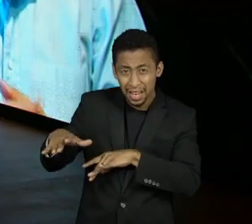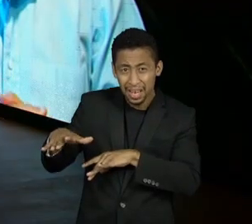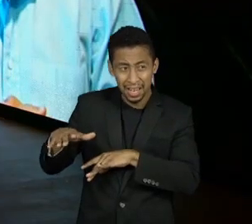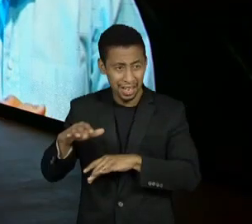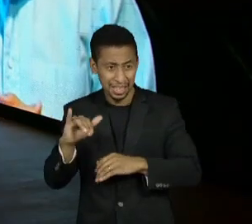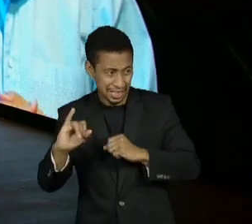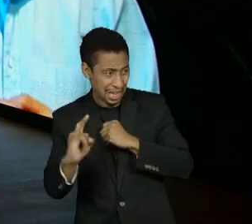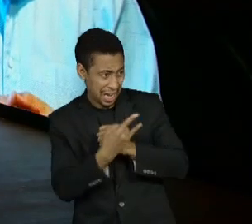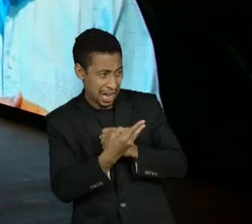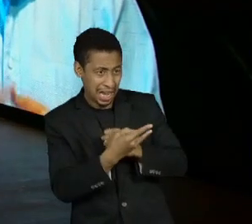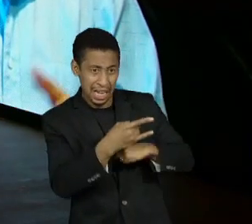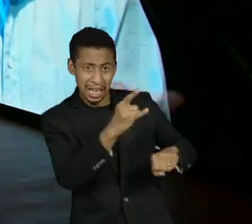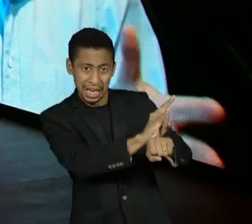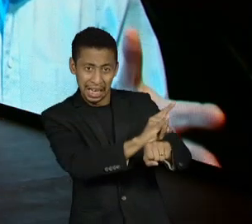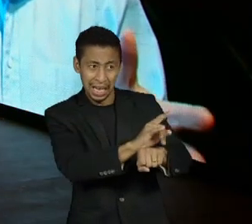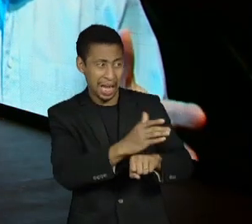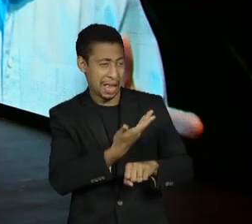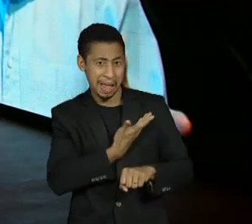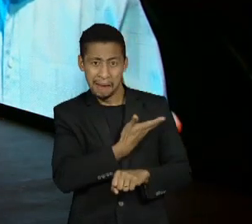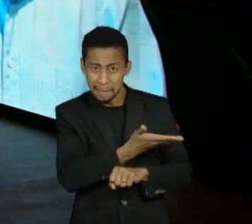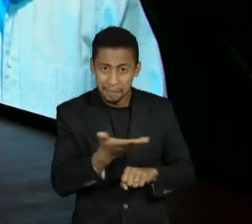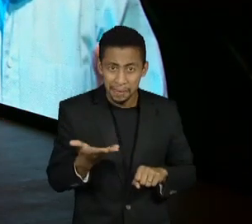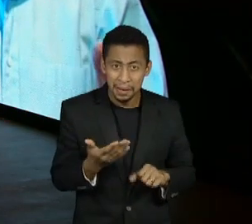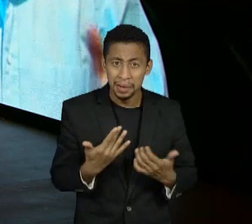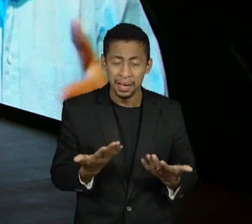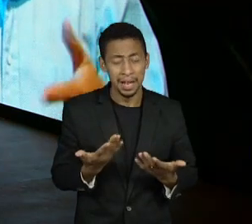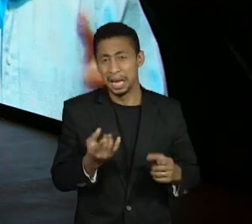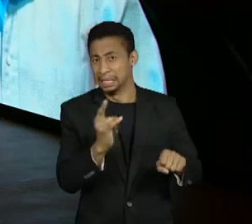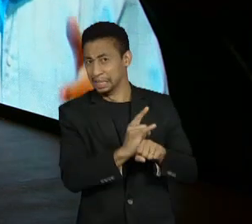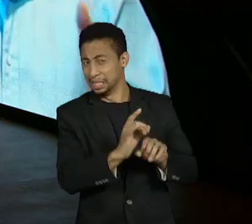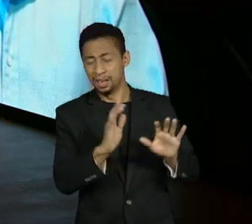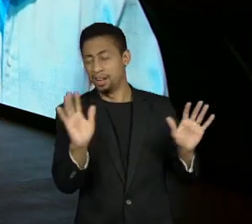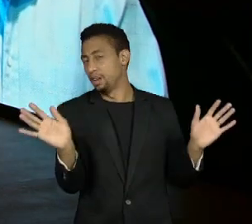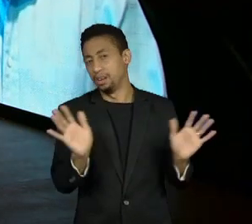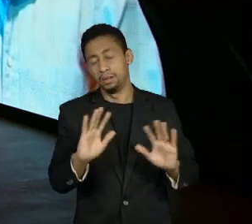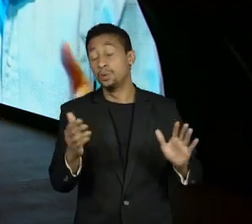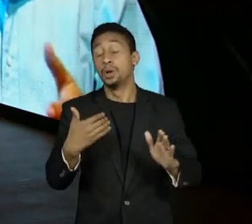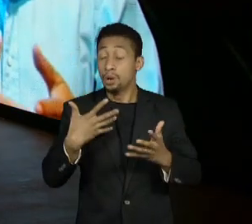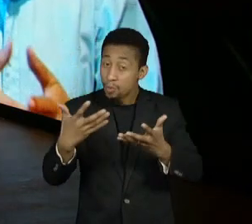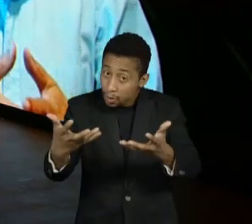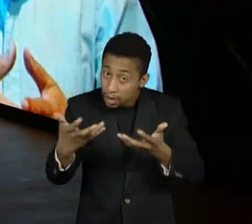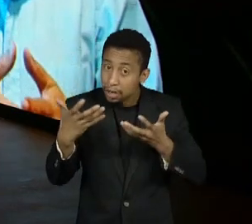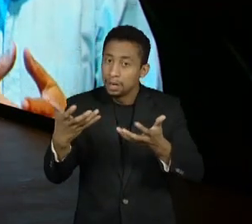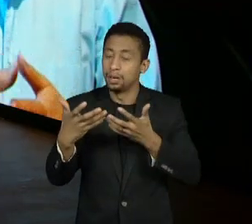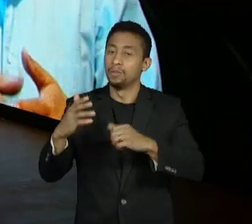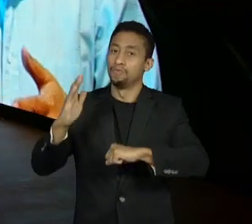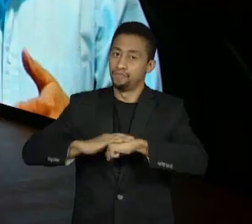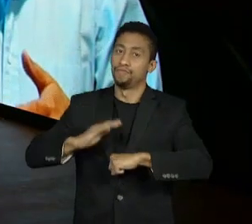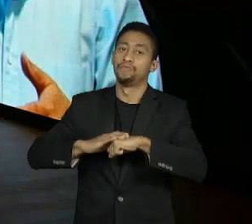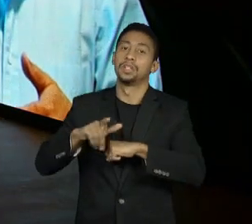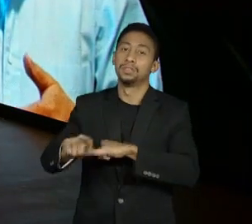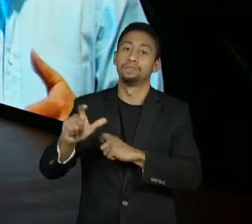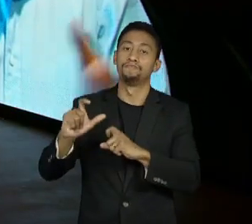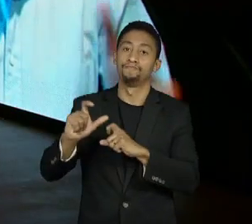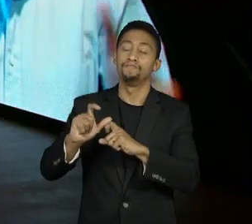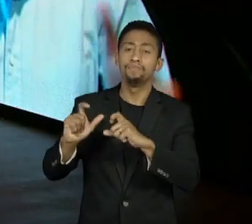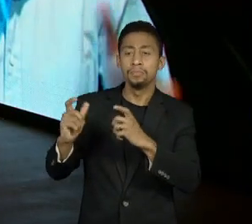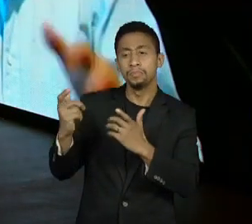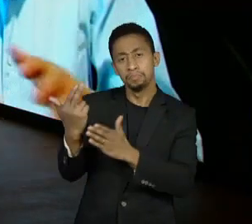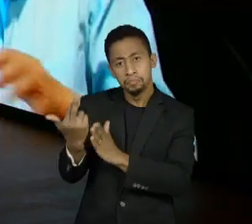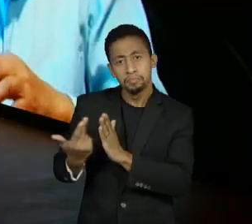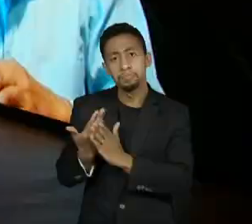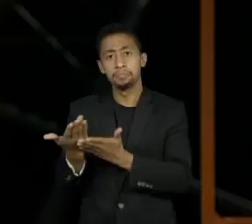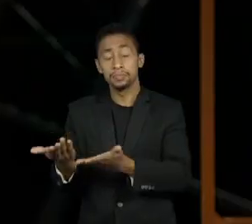meus colegas, mesmo porque eu acho que eu quero fazer história em quadrinhos. Está despedido. Tá bom.